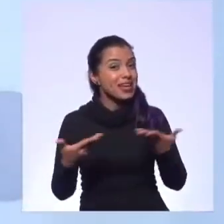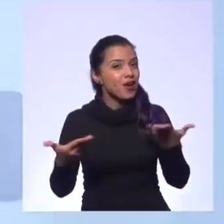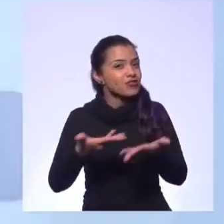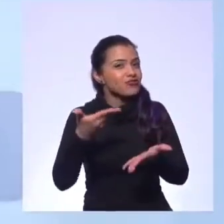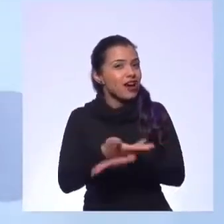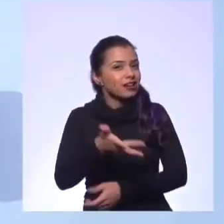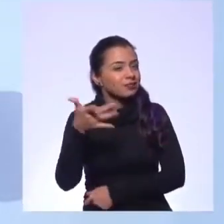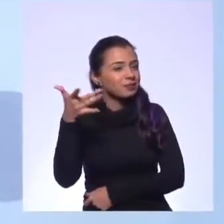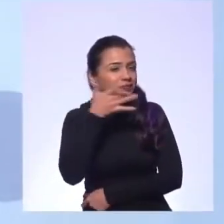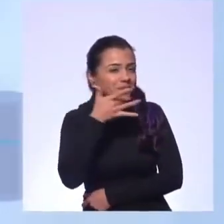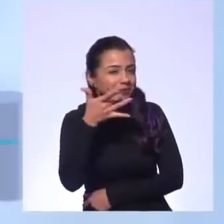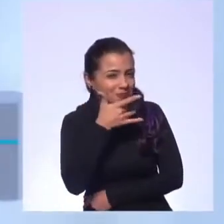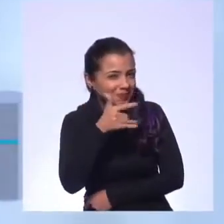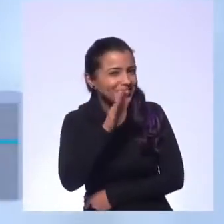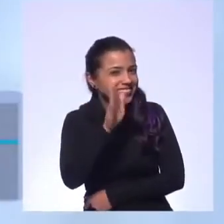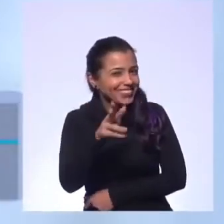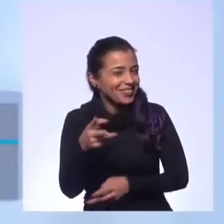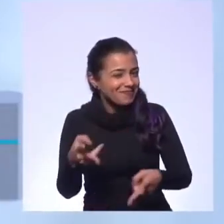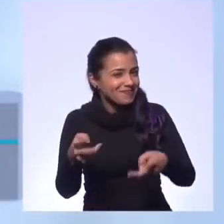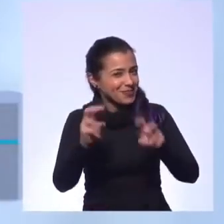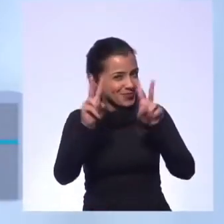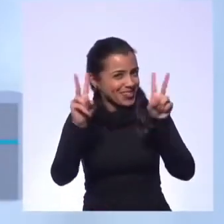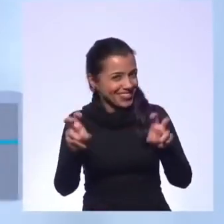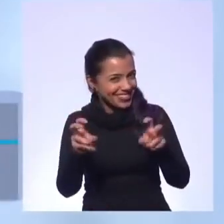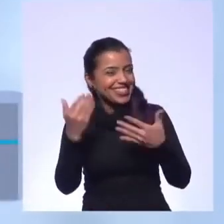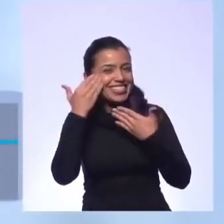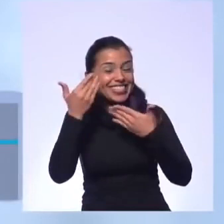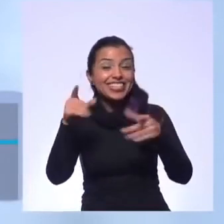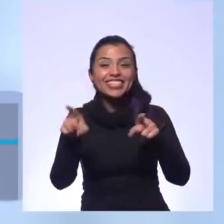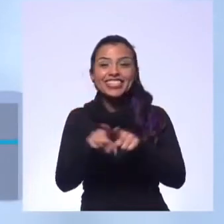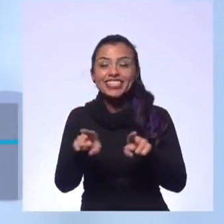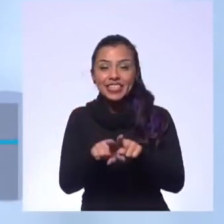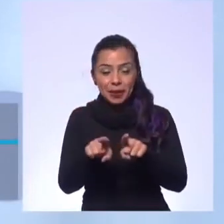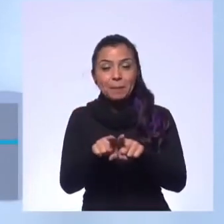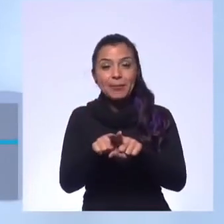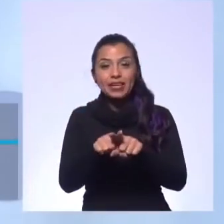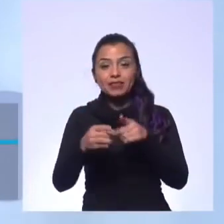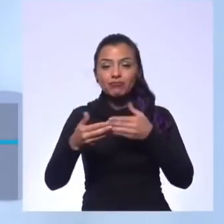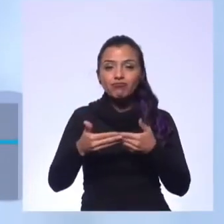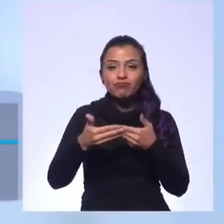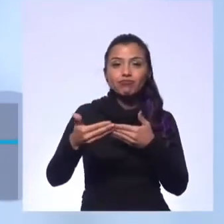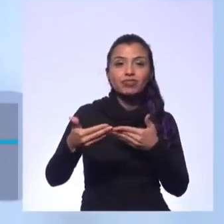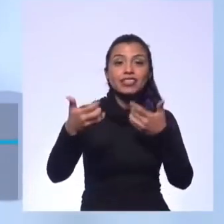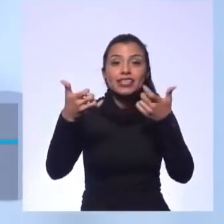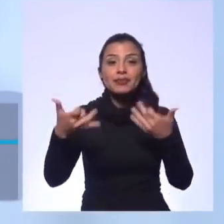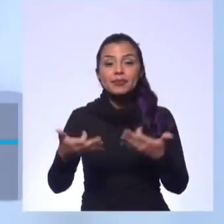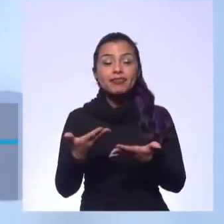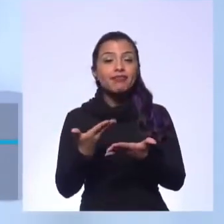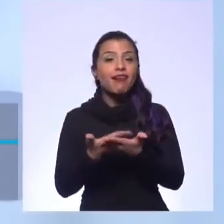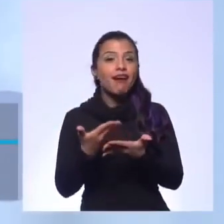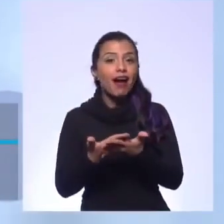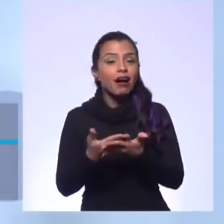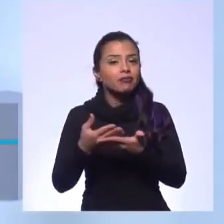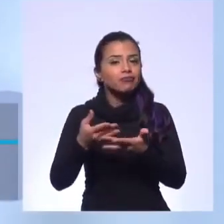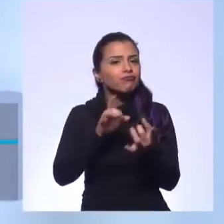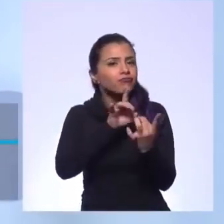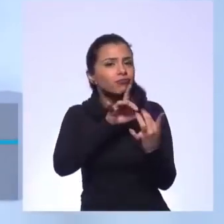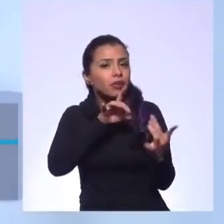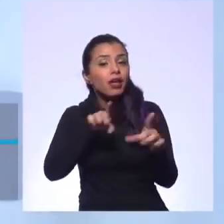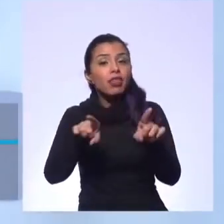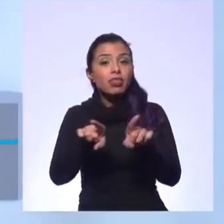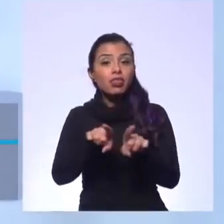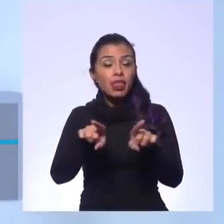deliciosa. Vocês já sabem o assunto. Até agradecer também, falar um pouquinho aí com vocês antes de a gente começar a aula, falar um pouquinho, dar um feedback para